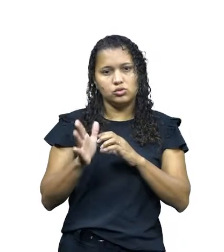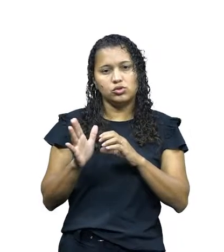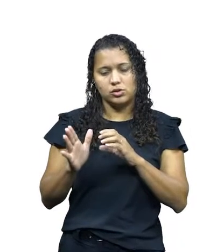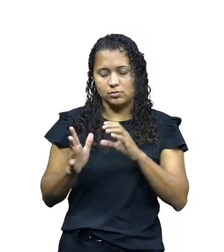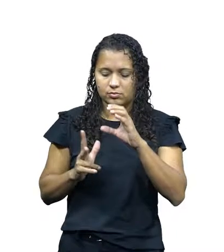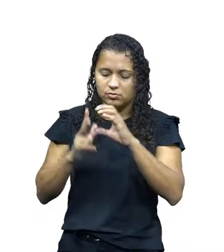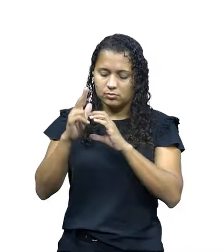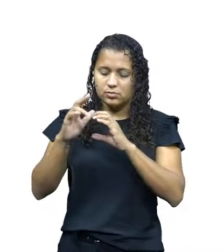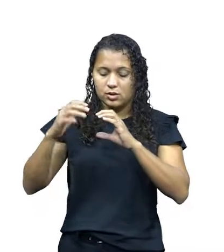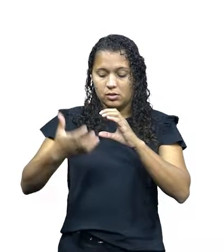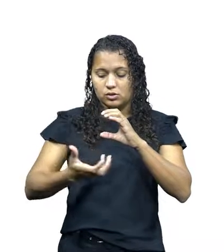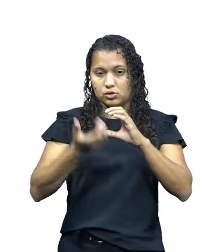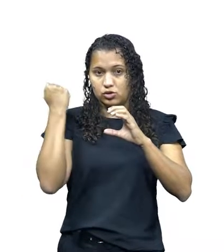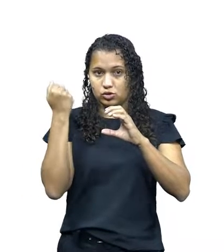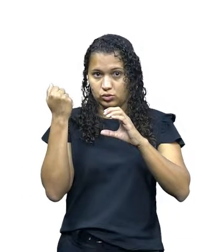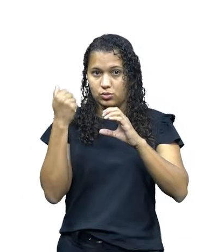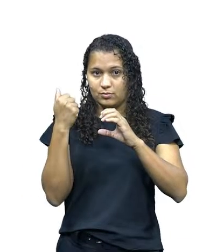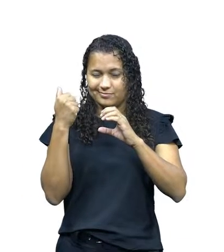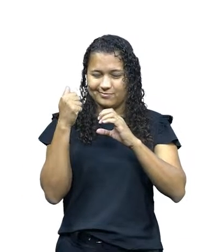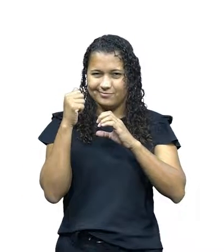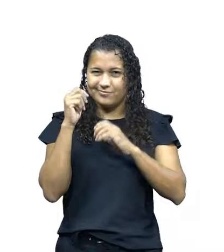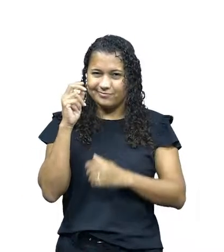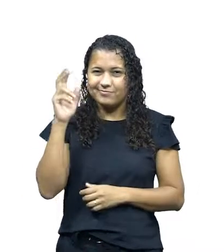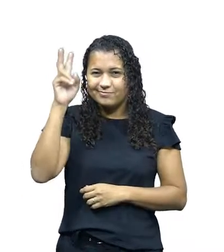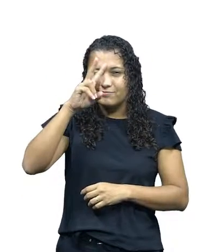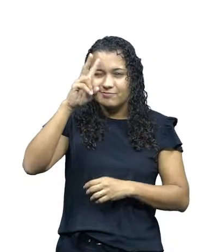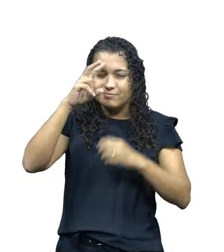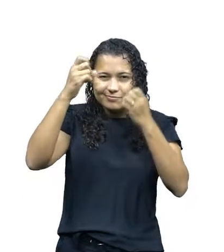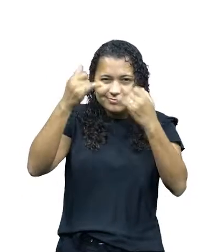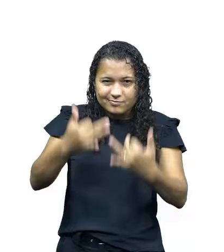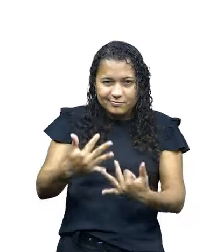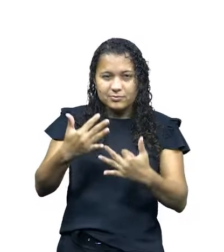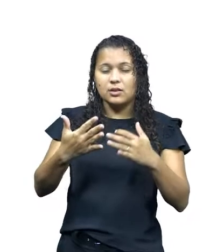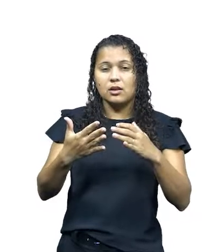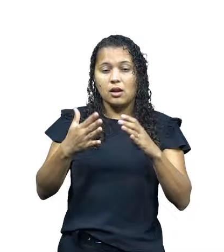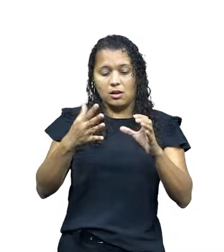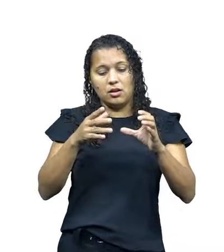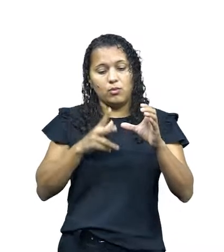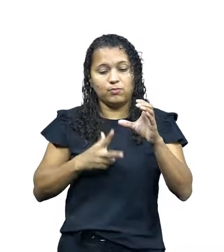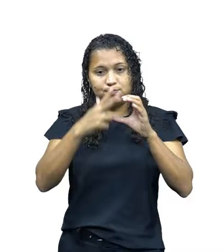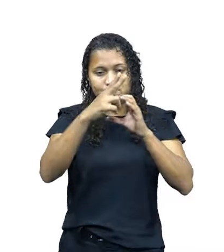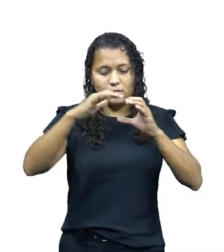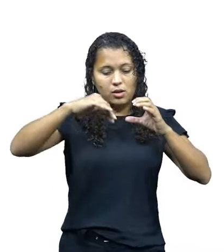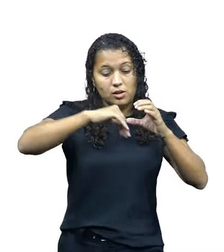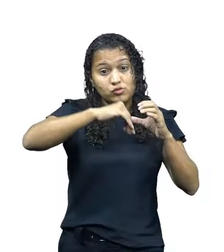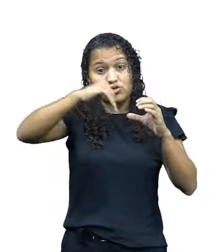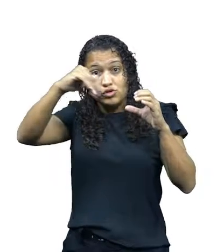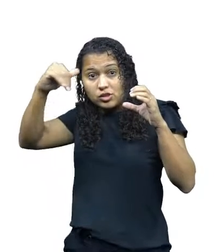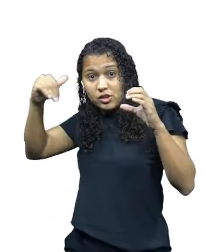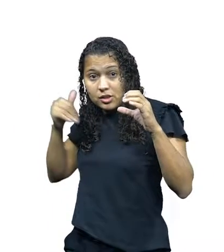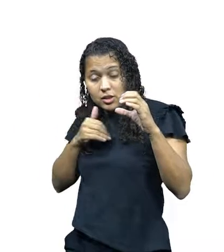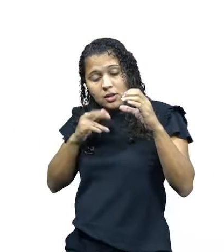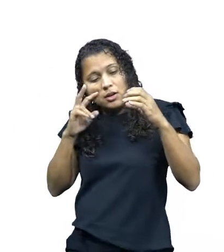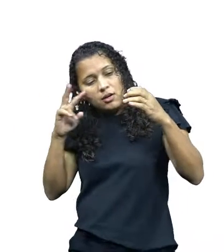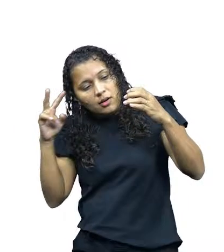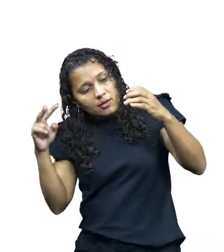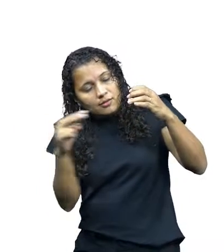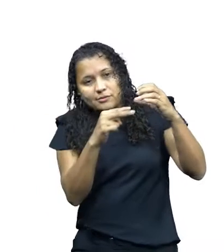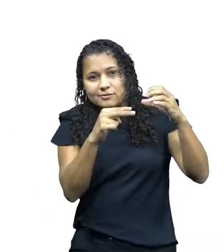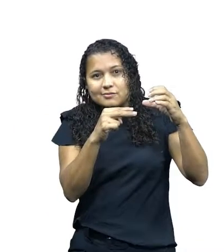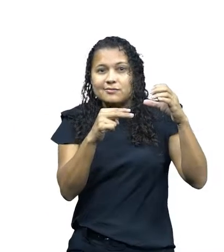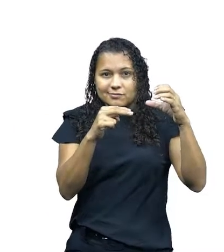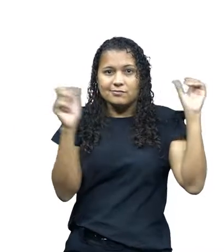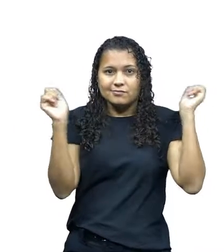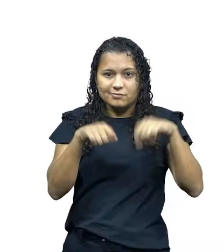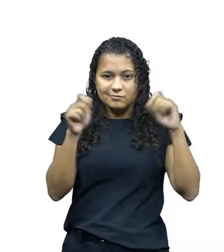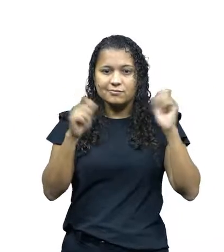a parte dele cortada. Então, a gente retirou, como estava dizendo, a gente elimina a parte que nós não queremos para deixar apenas